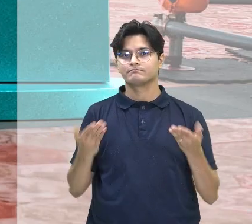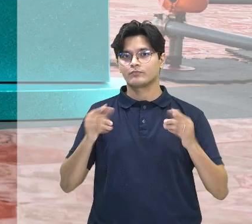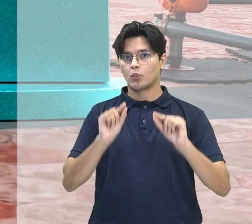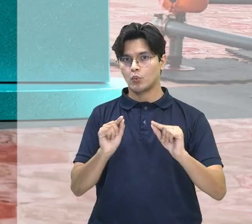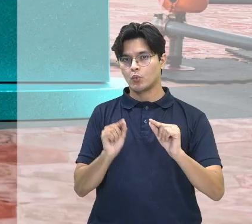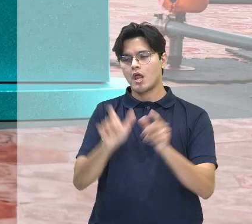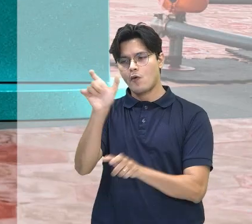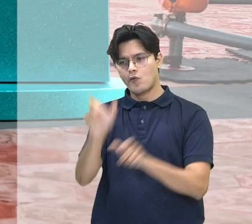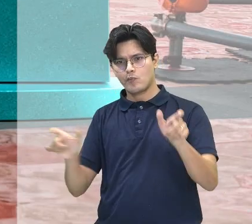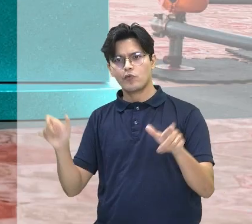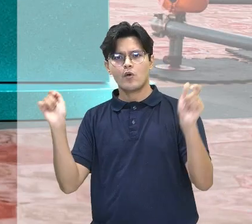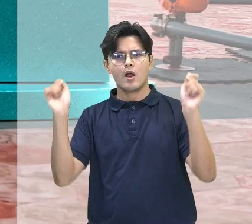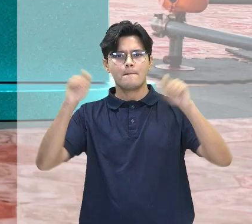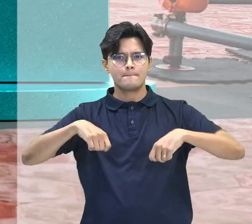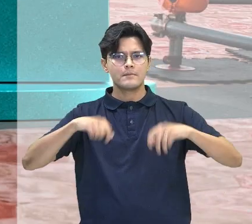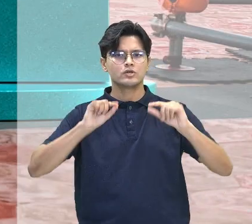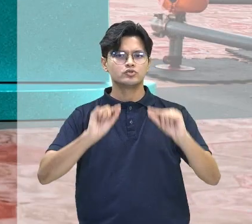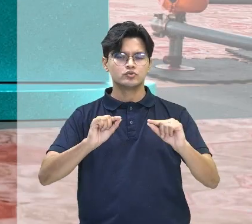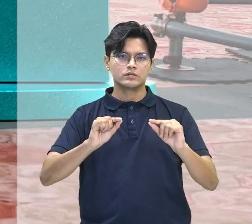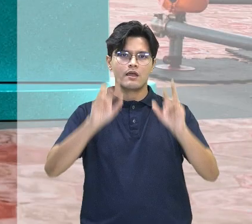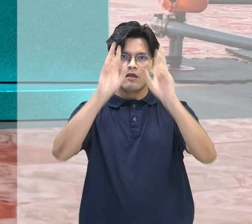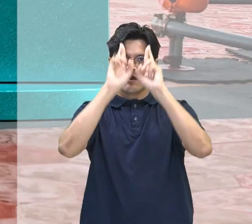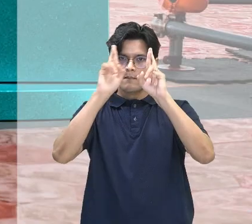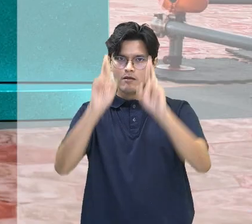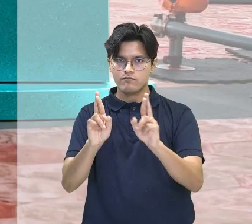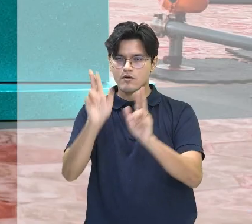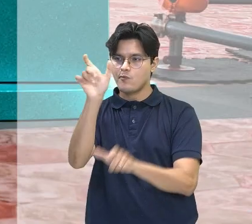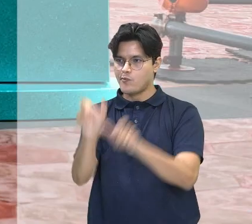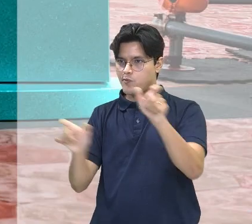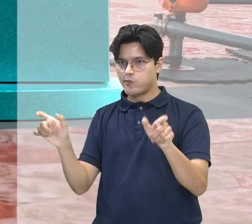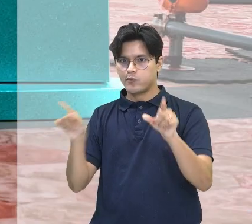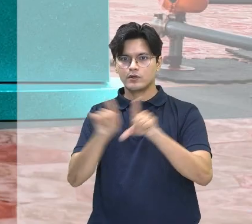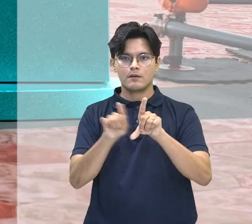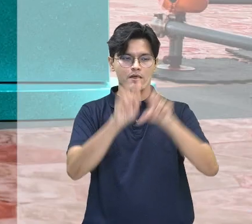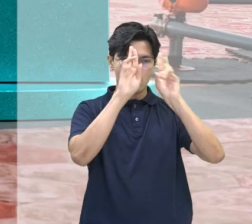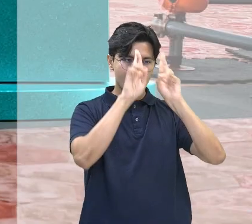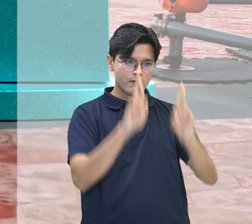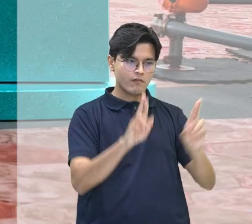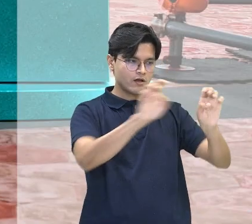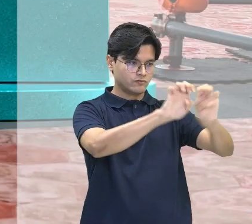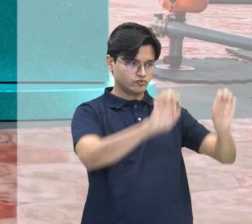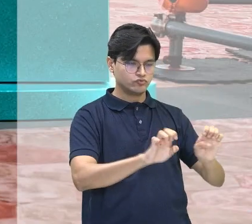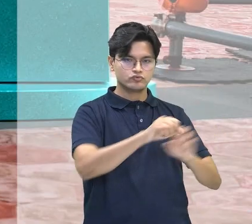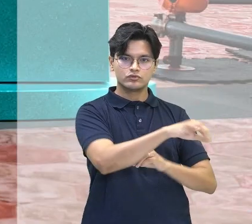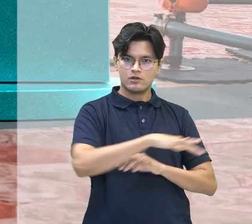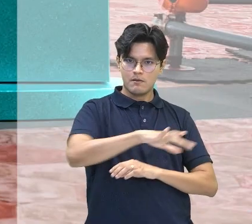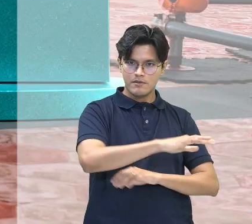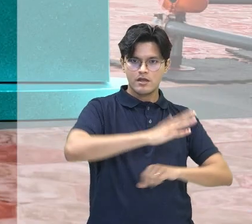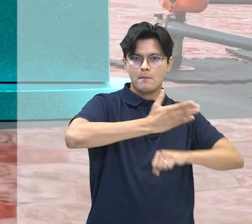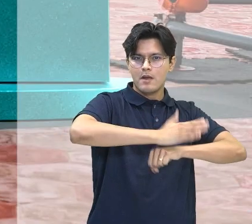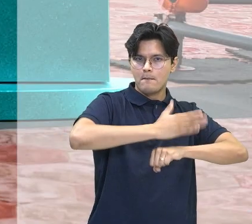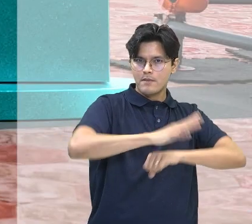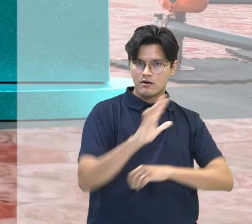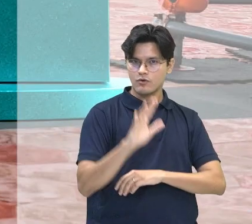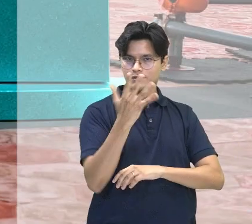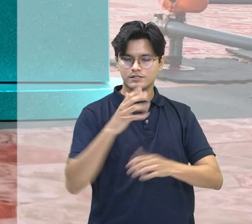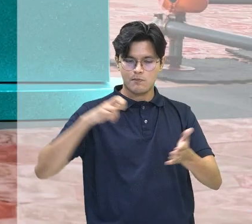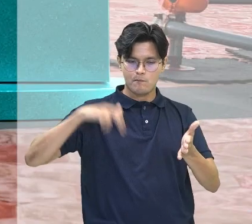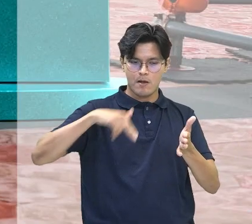elas consigam, através do respeito, né, e através do respeito ao ambiente que está sendo praticado, o parkour,